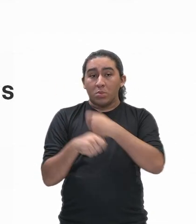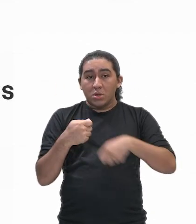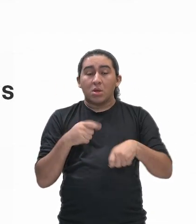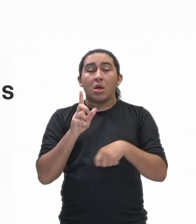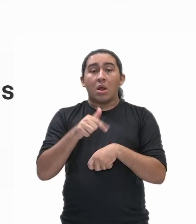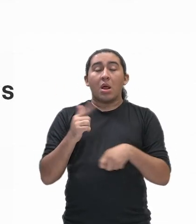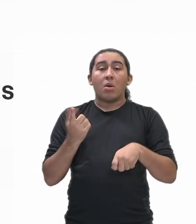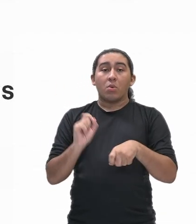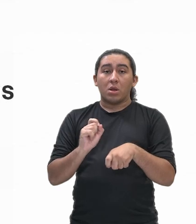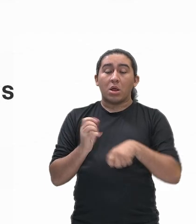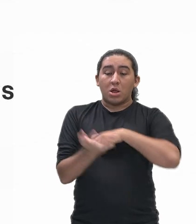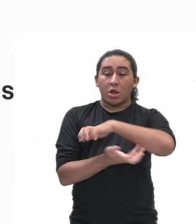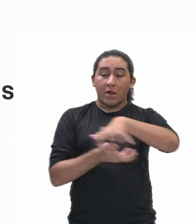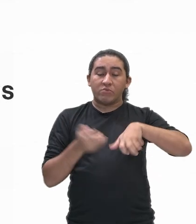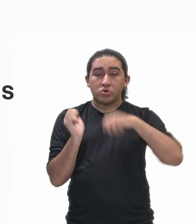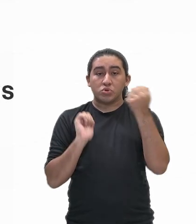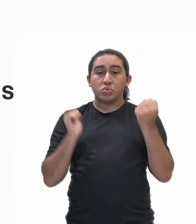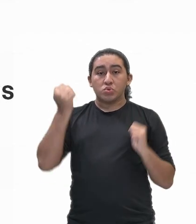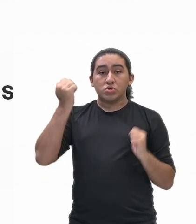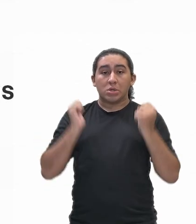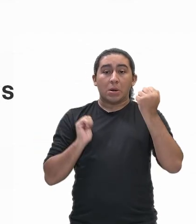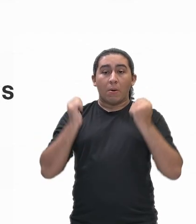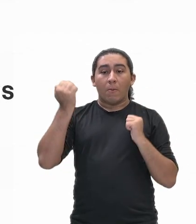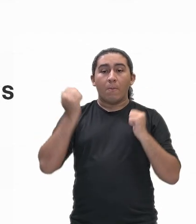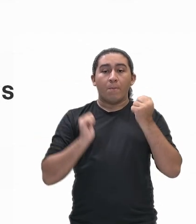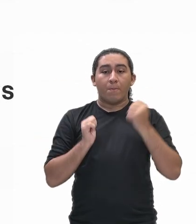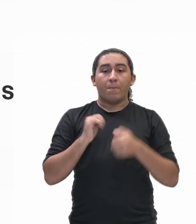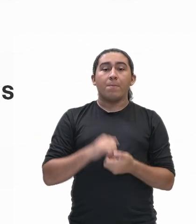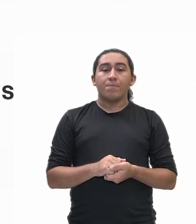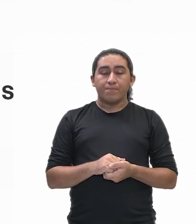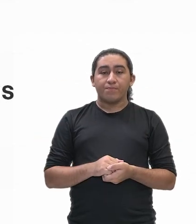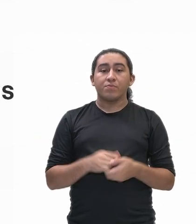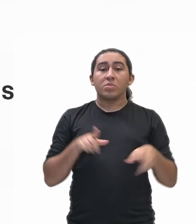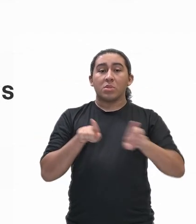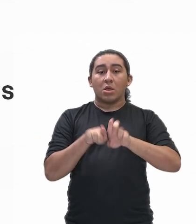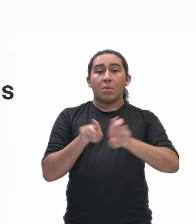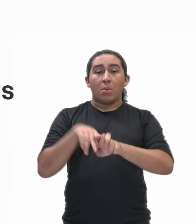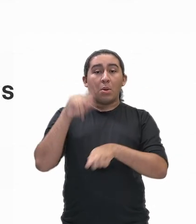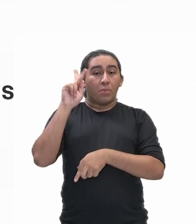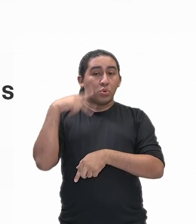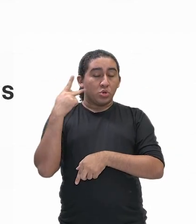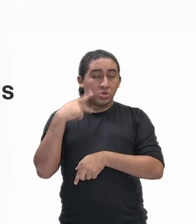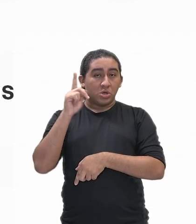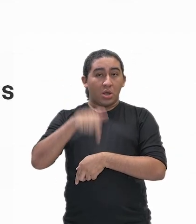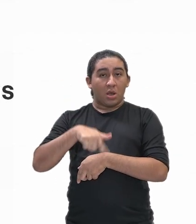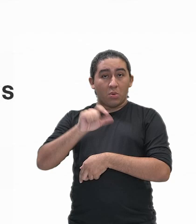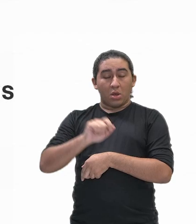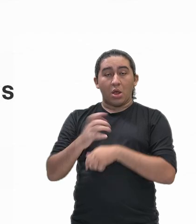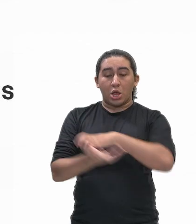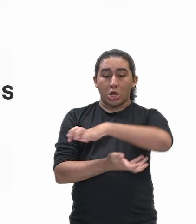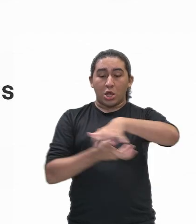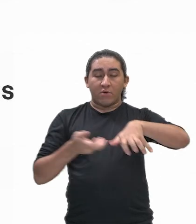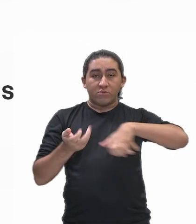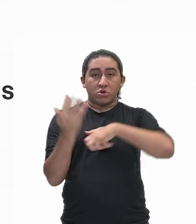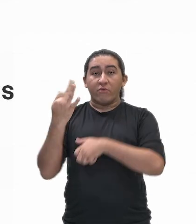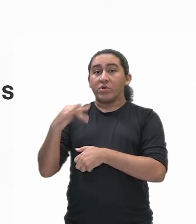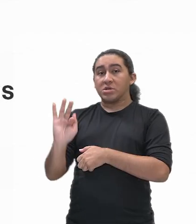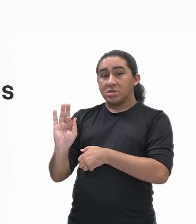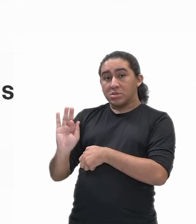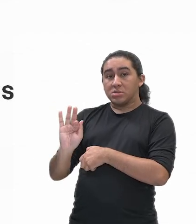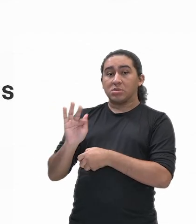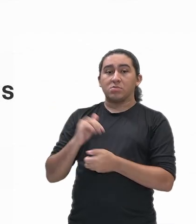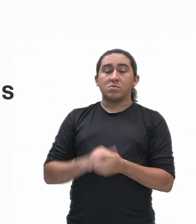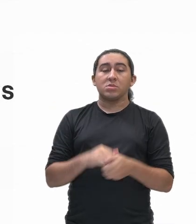é a Revolução Industrial. Uma política, que é a Revolução Francesa. E a outra,